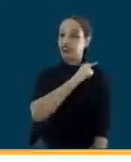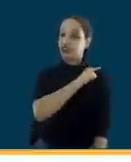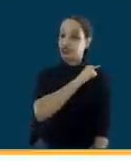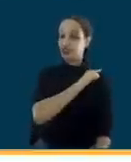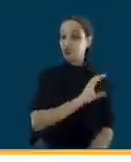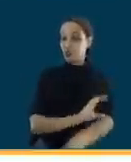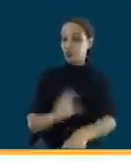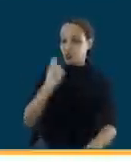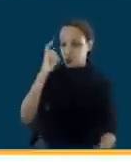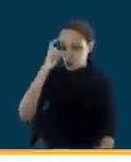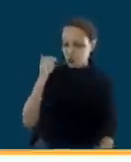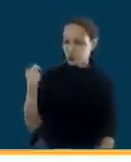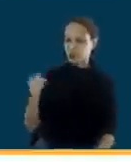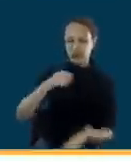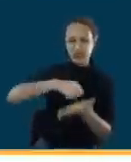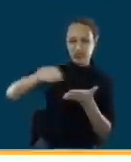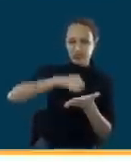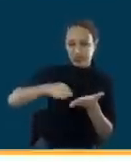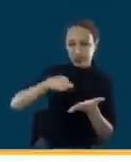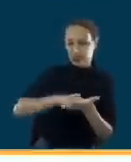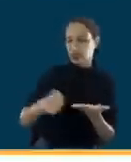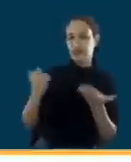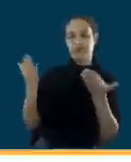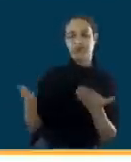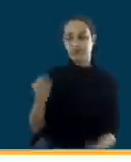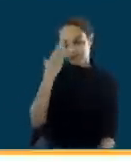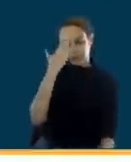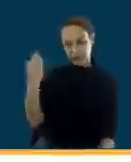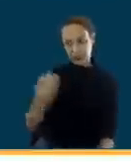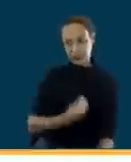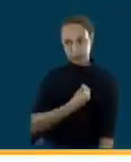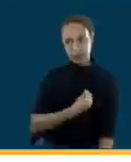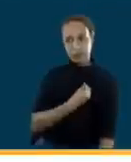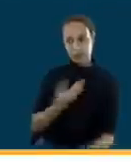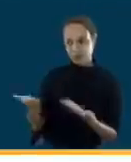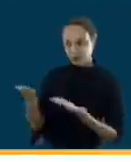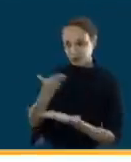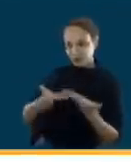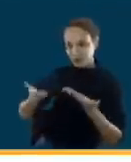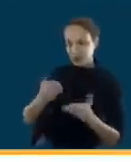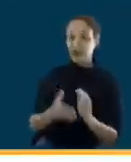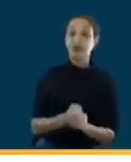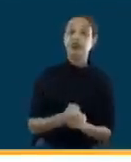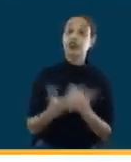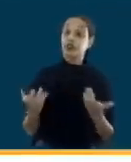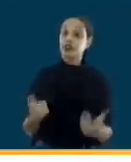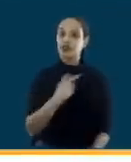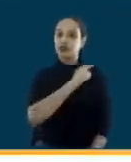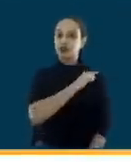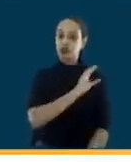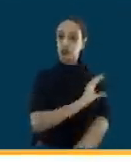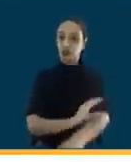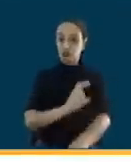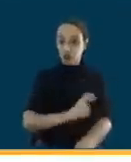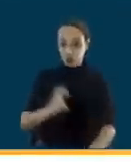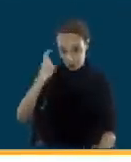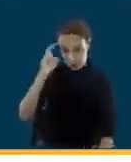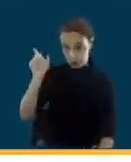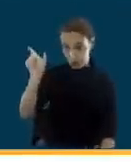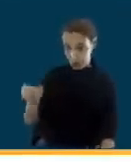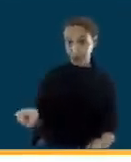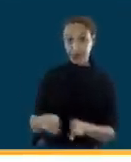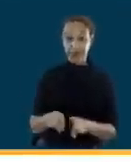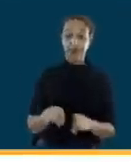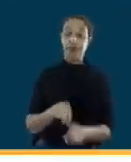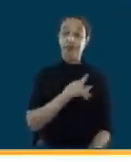muito obrigado pela sua participação. Ao Alexandre Santini, também gestor cultural, e o presidente do Fórum de Secretários e Dirigentes